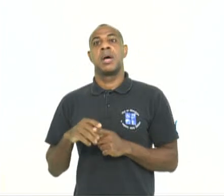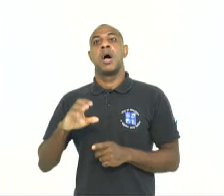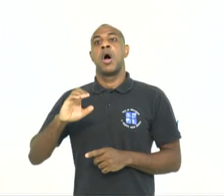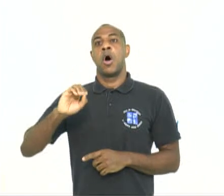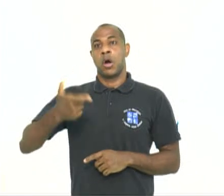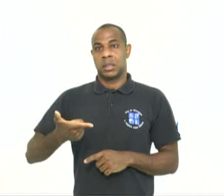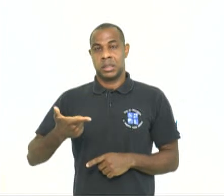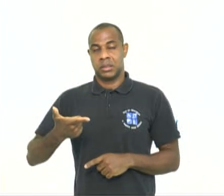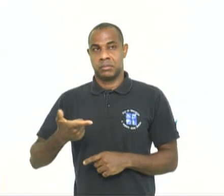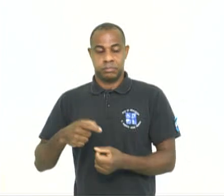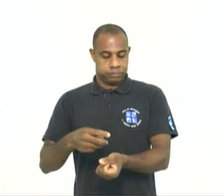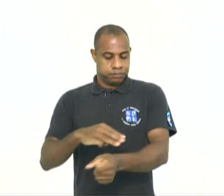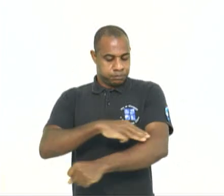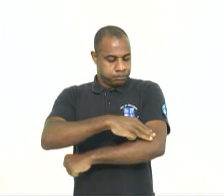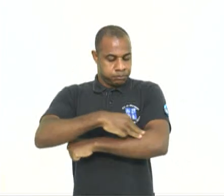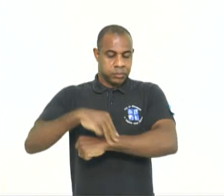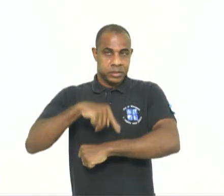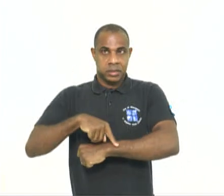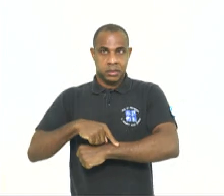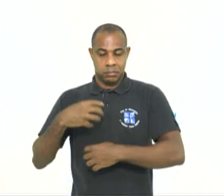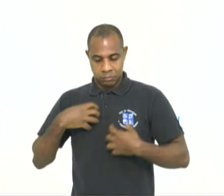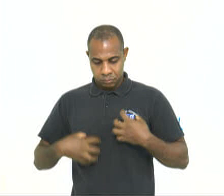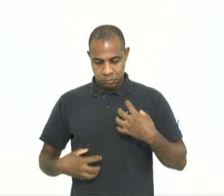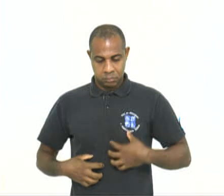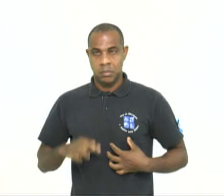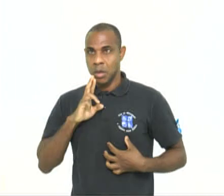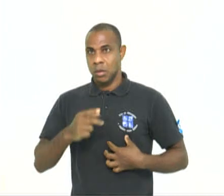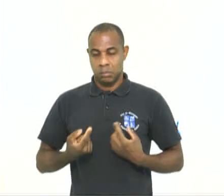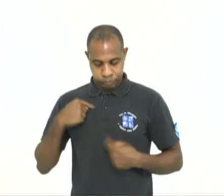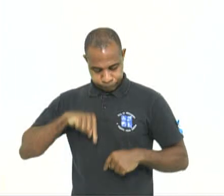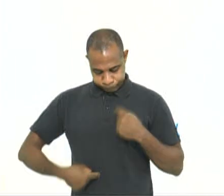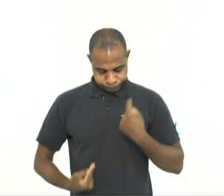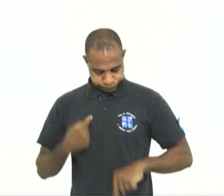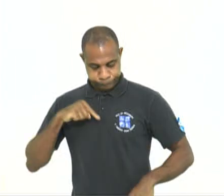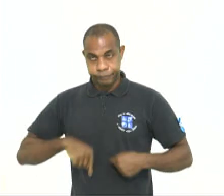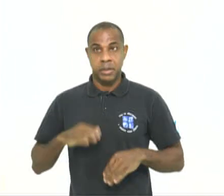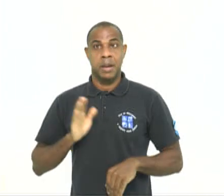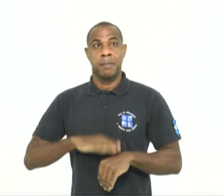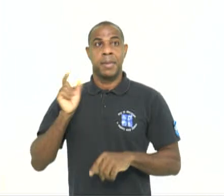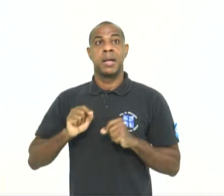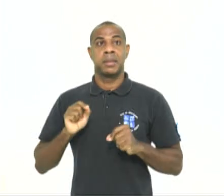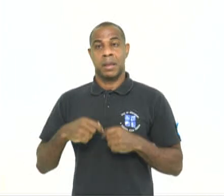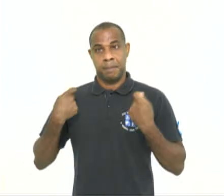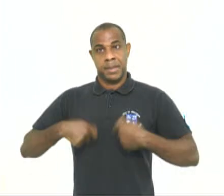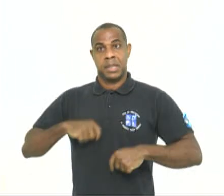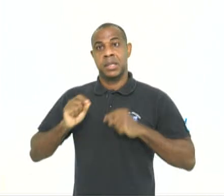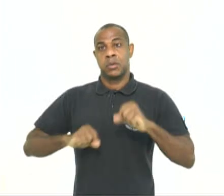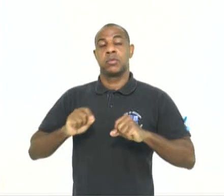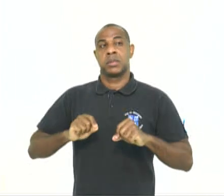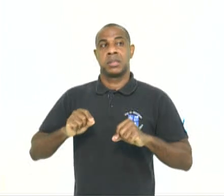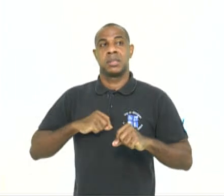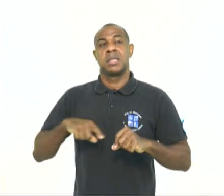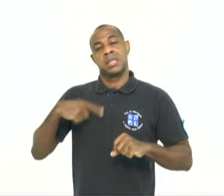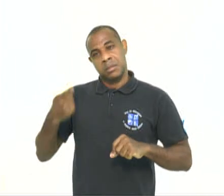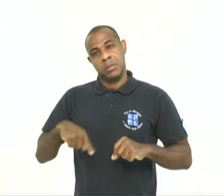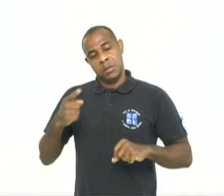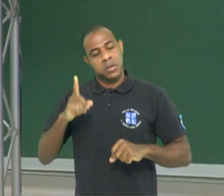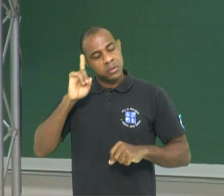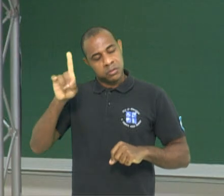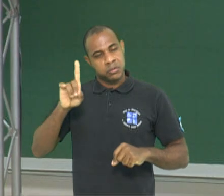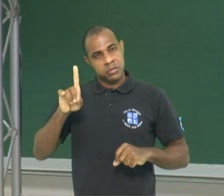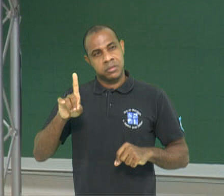até o tecido, né, o organismo responde produzindo mais eritrócitos. Então é uma necessidade, né? Dentro de alguns dias a quantidade